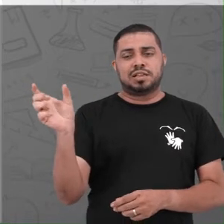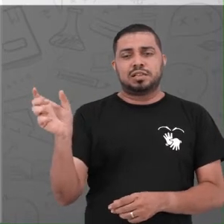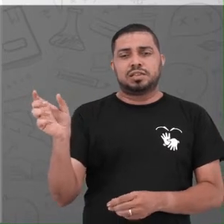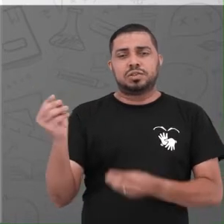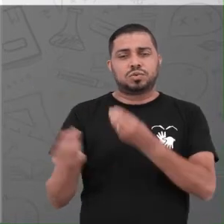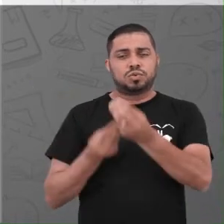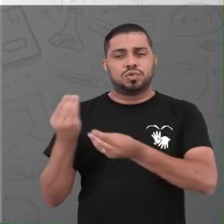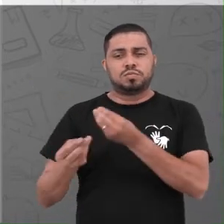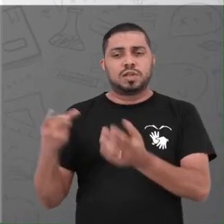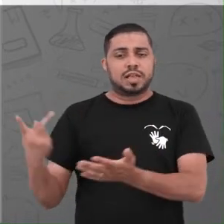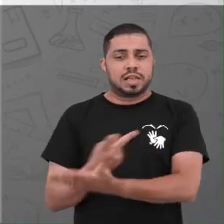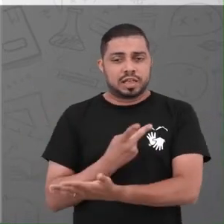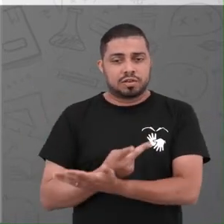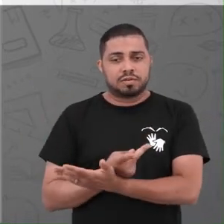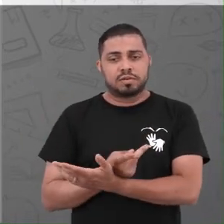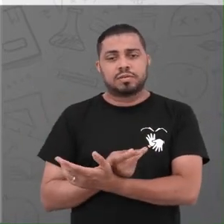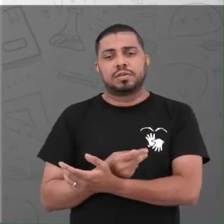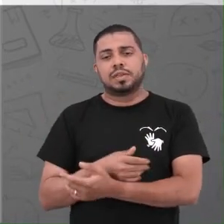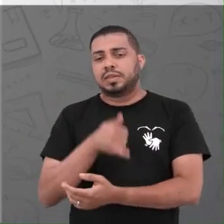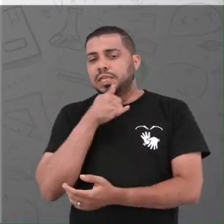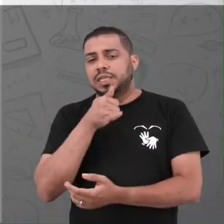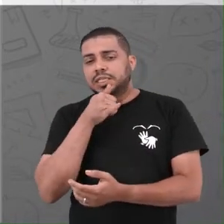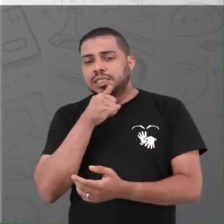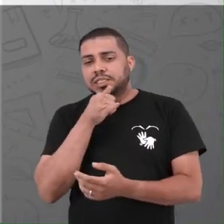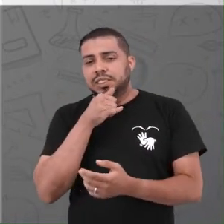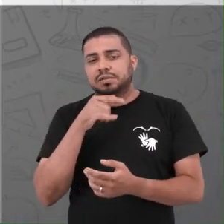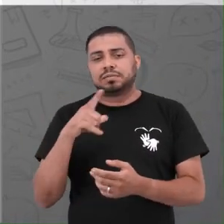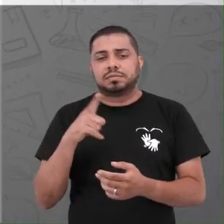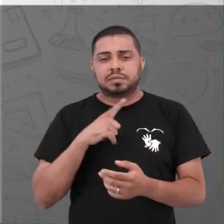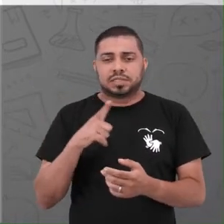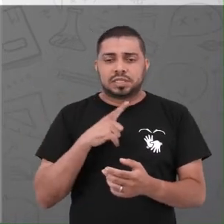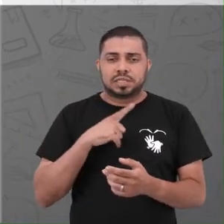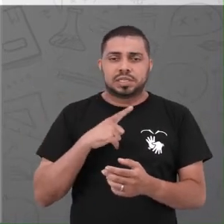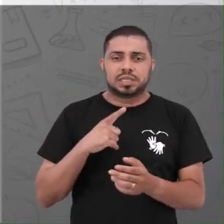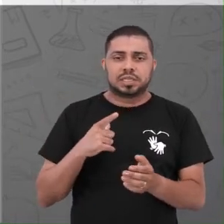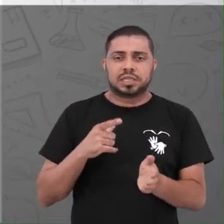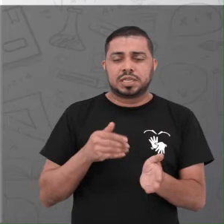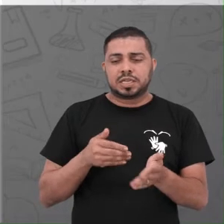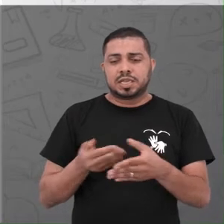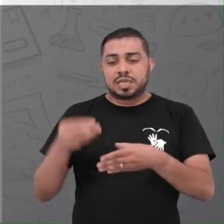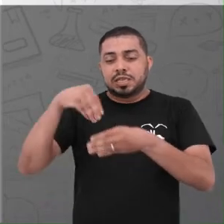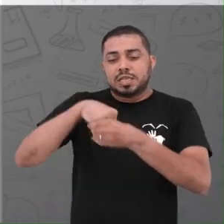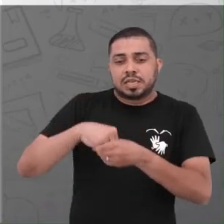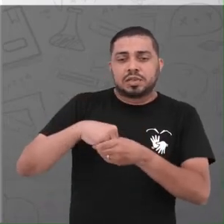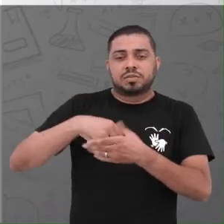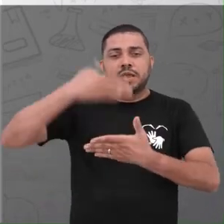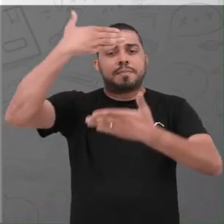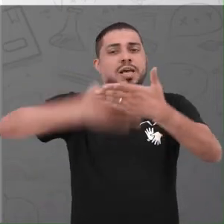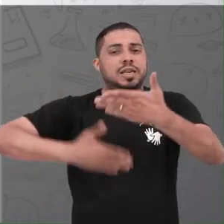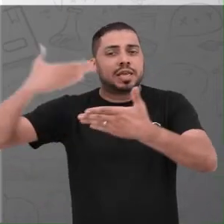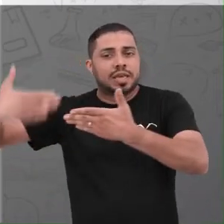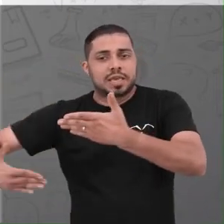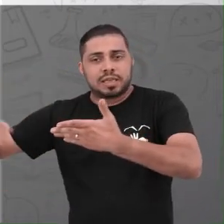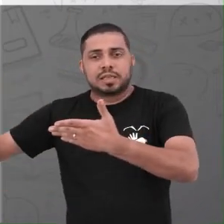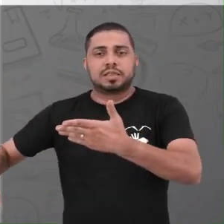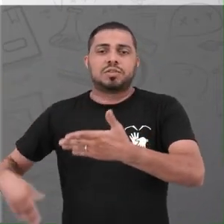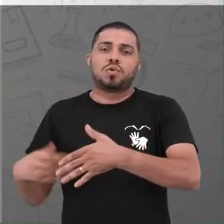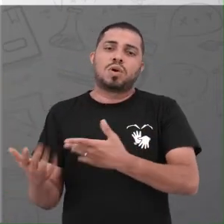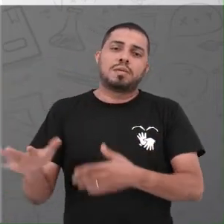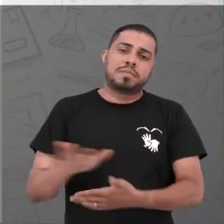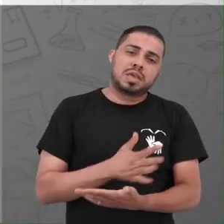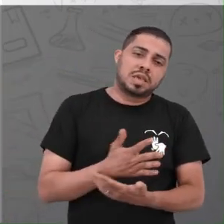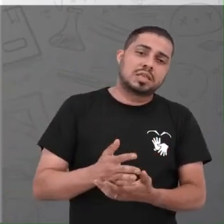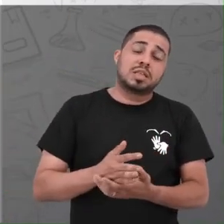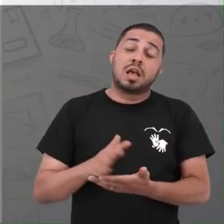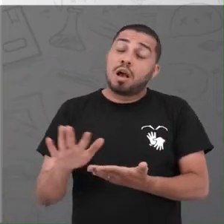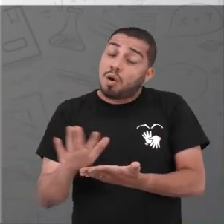não recomendado, a gente tem que fazer, por exemplo, ali a cotagem interna das paredes, a cotagem interna dos ambientes. Então, em alguns